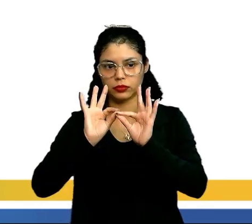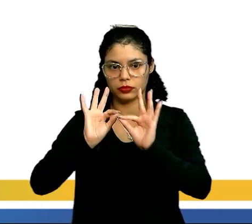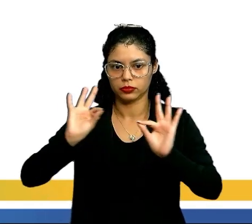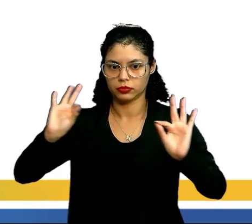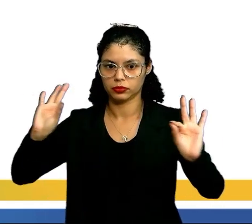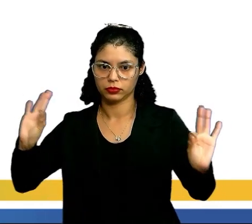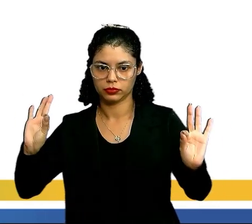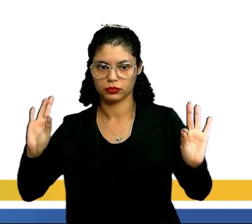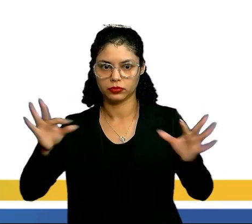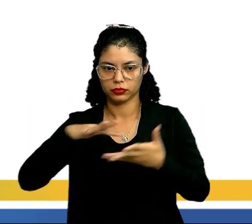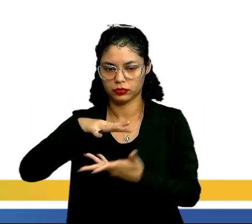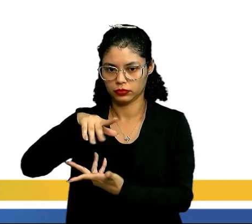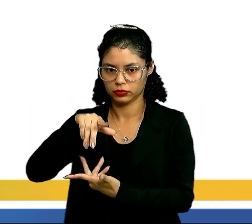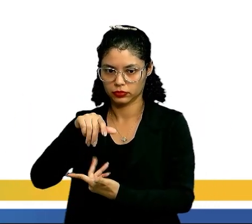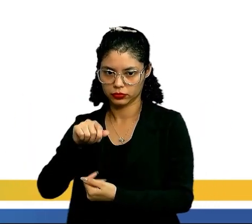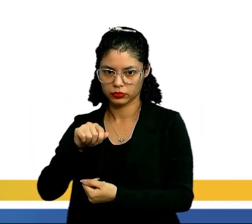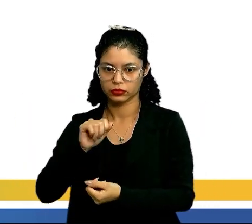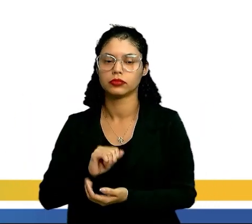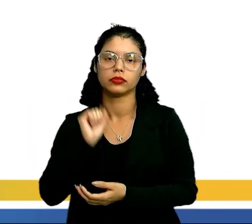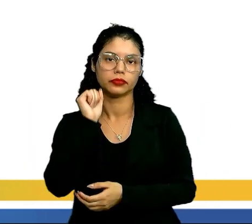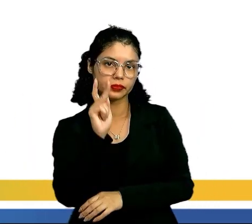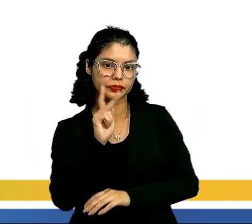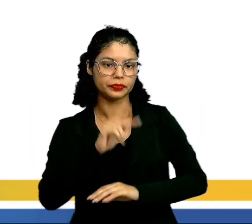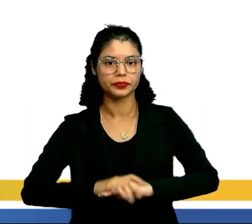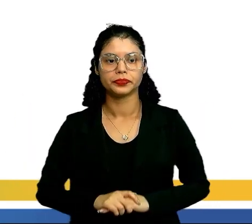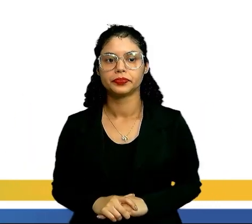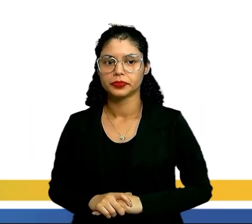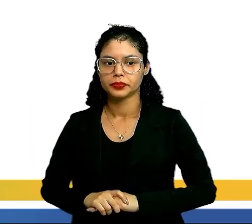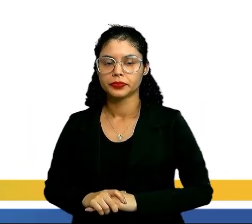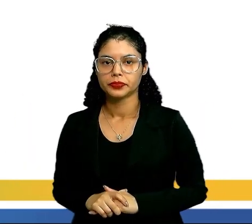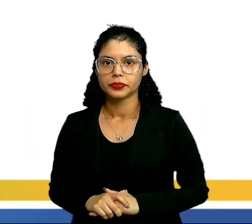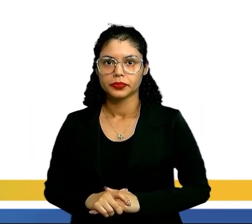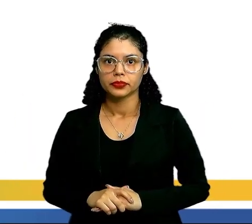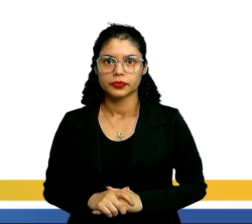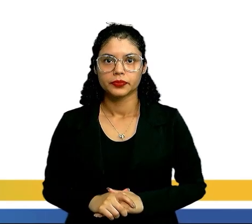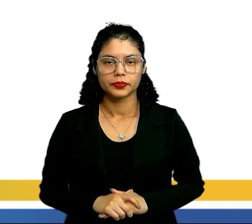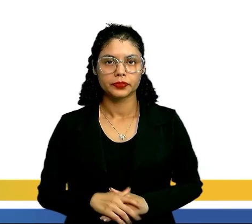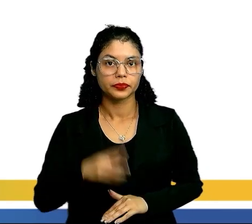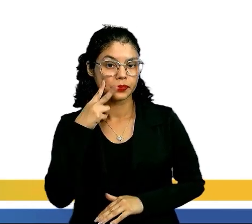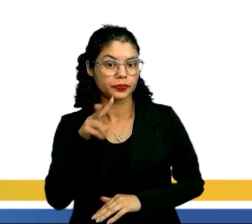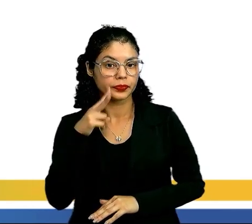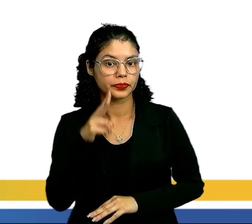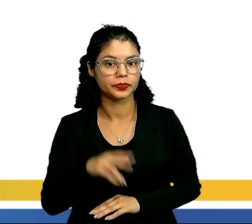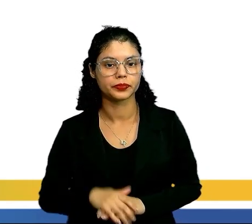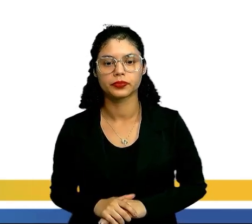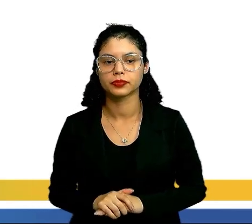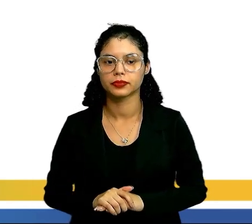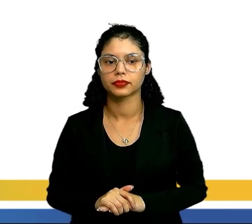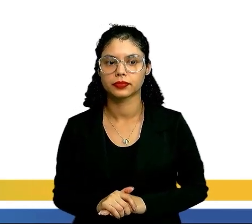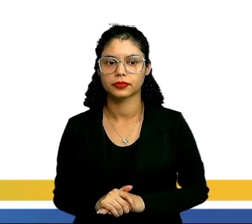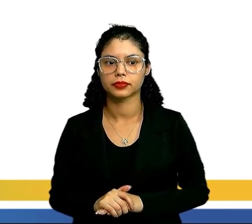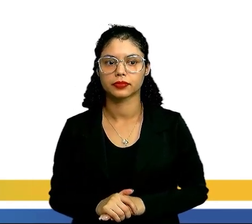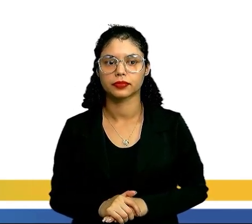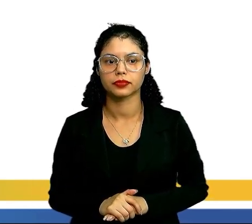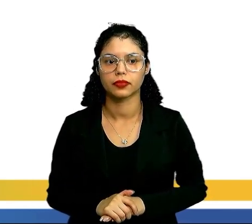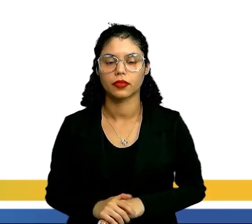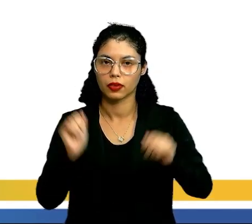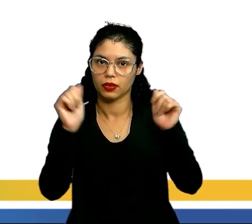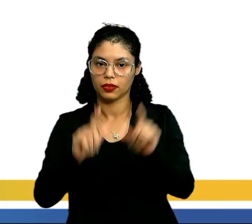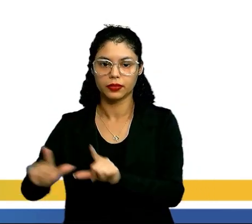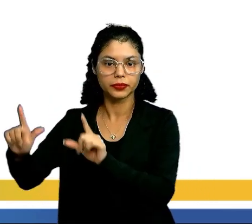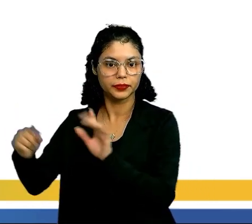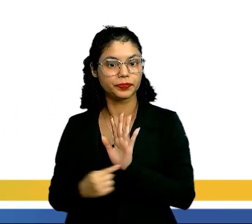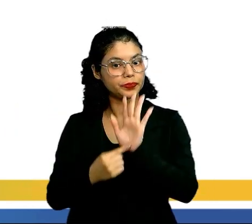medir terra. Certo? Aí, vamos dar uma olhadinha. O slide aí,